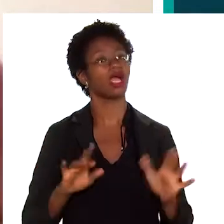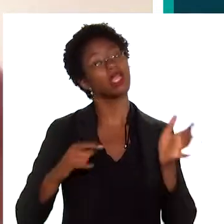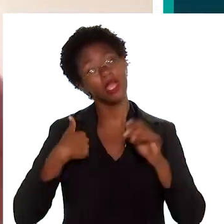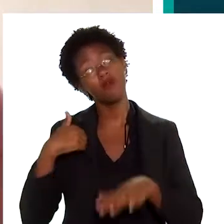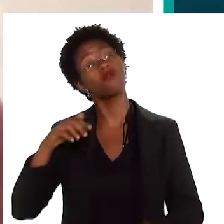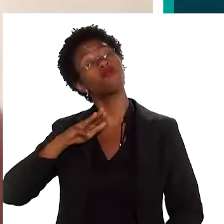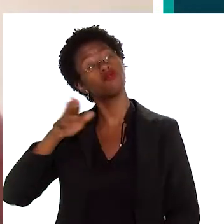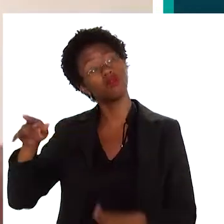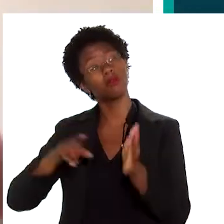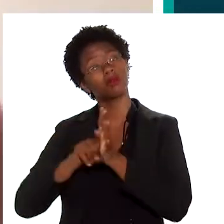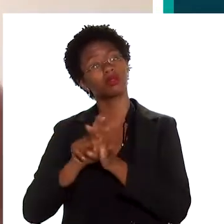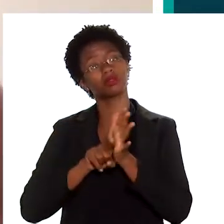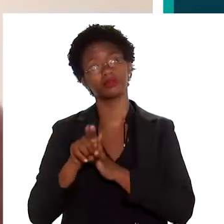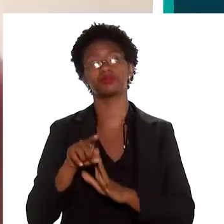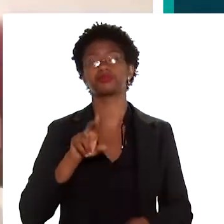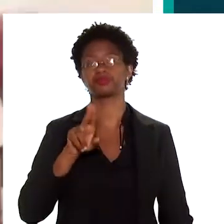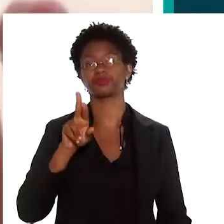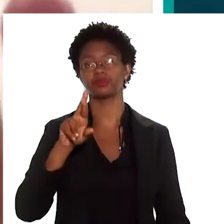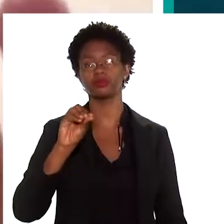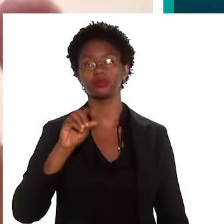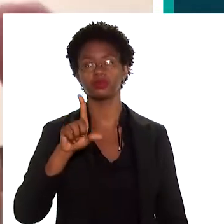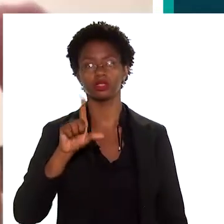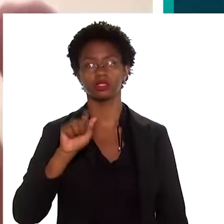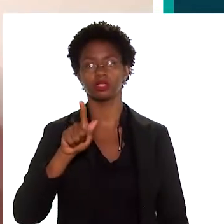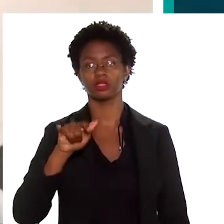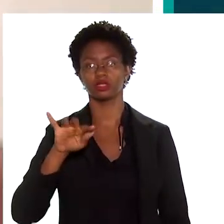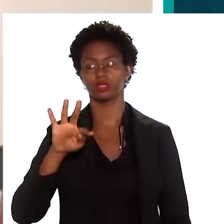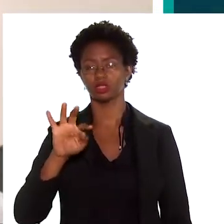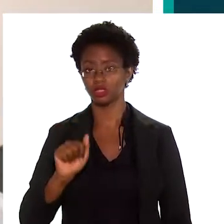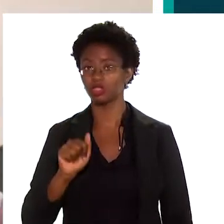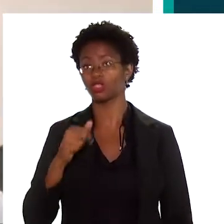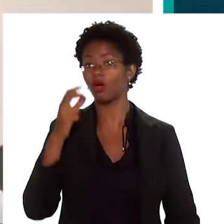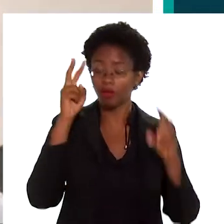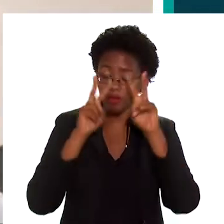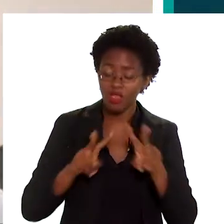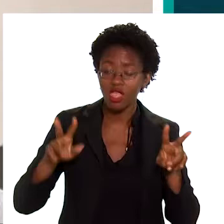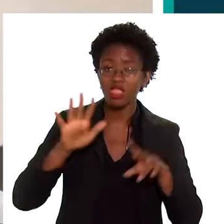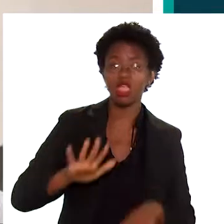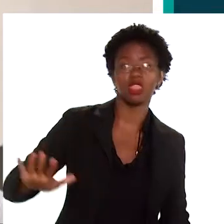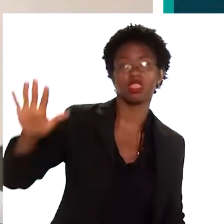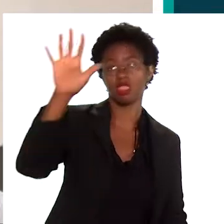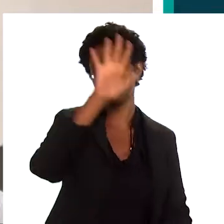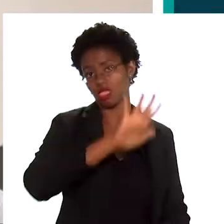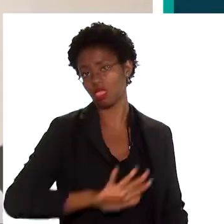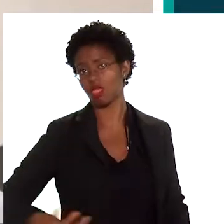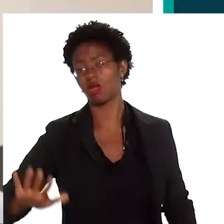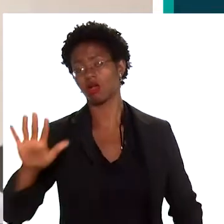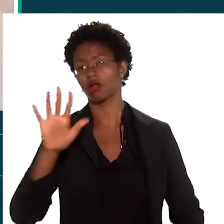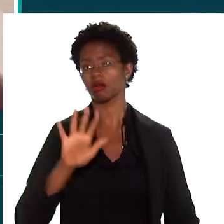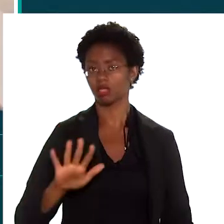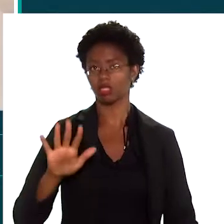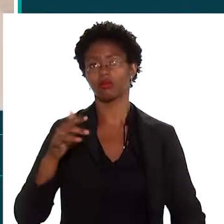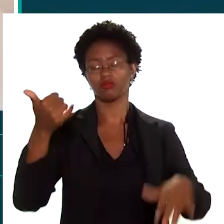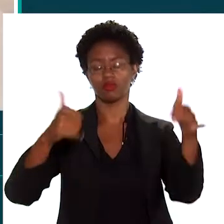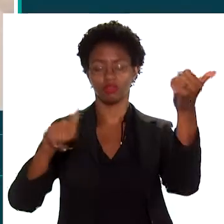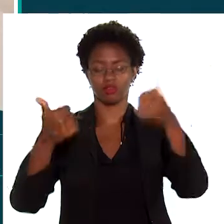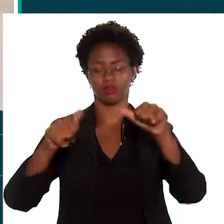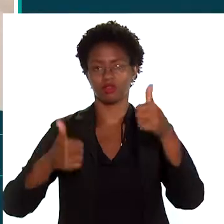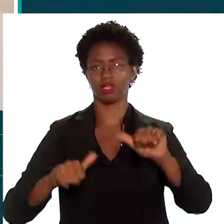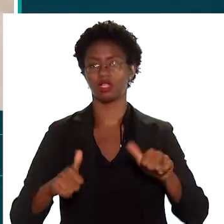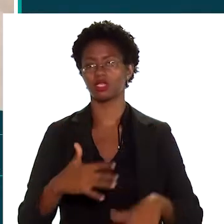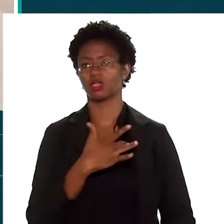essa consulta com o urologista tem toda uma visão global, né, como é orientado toda